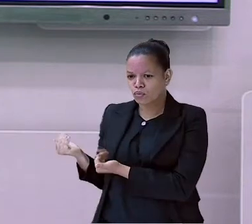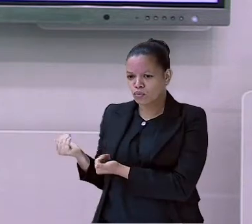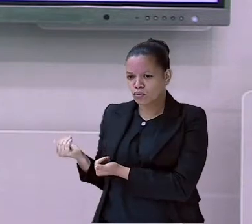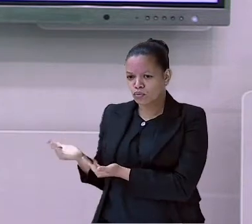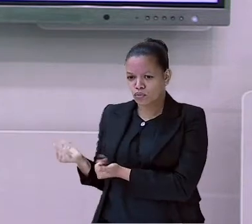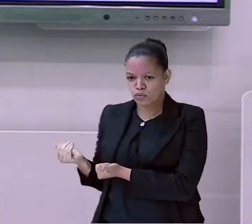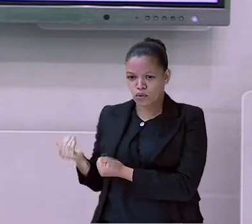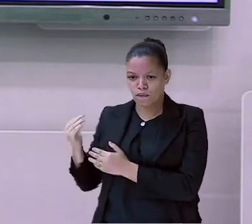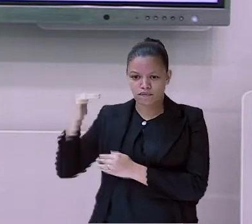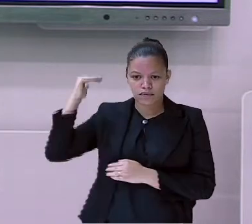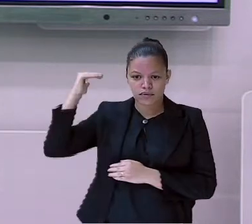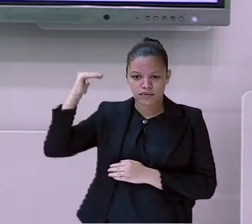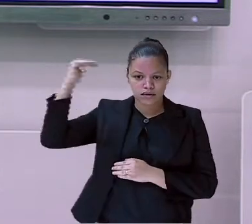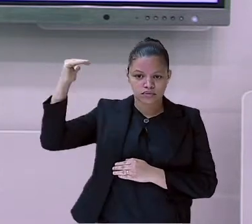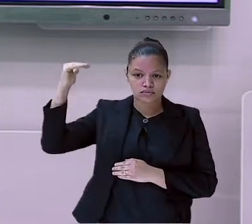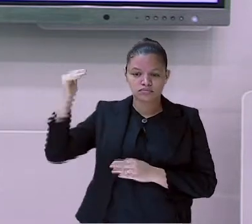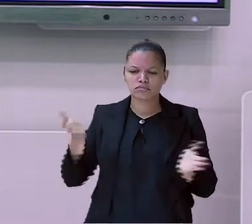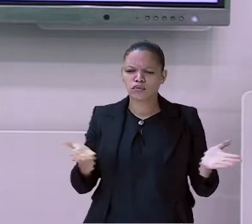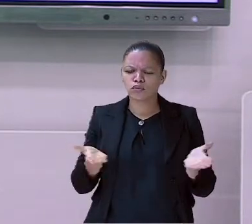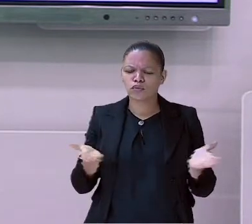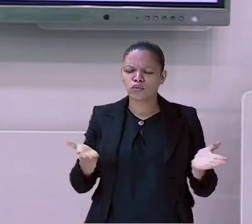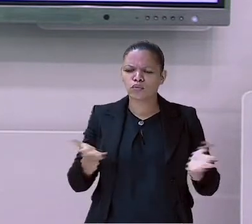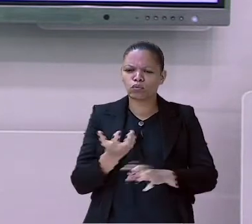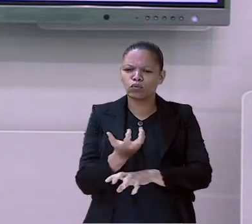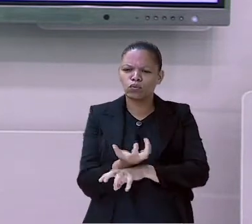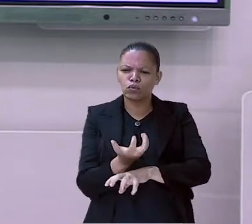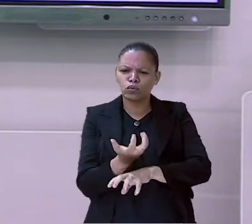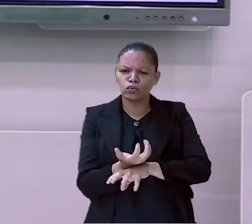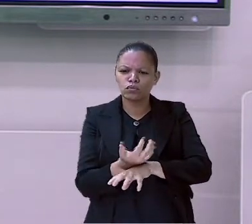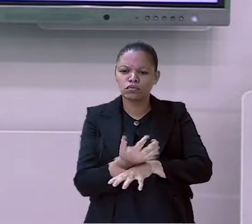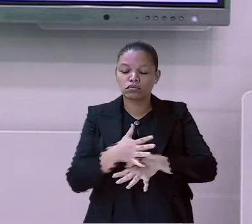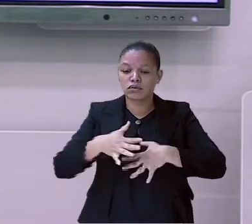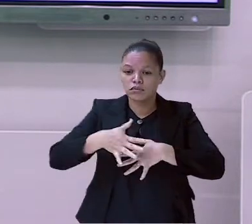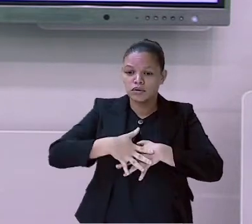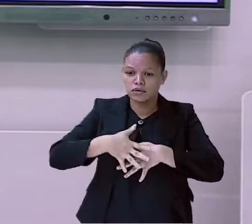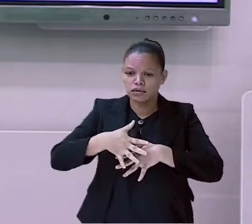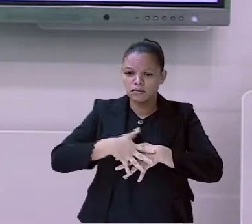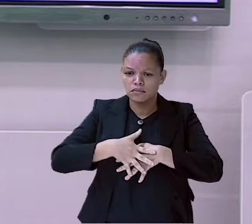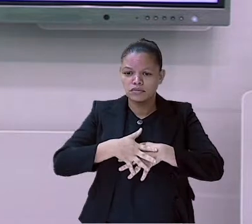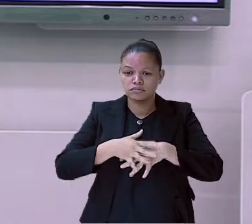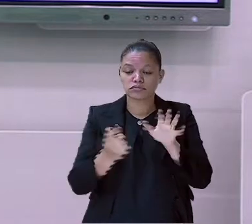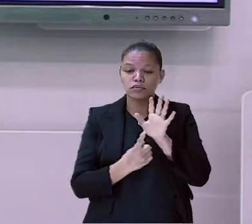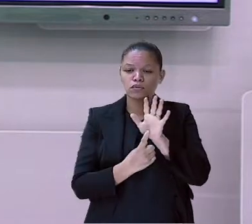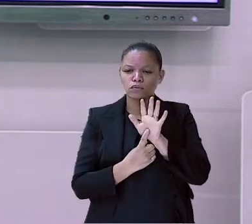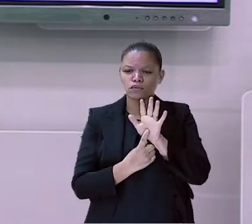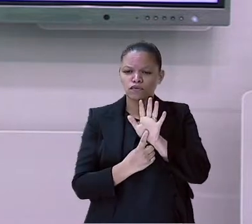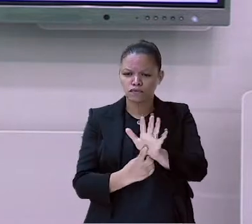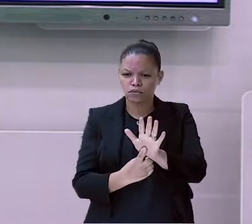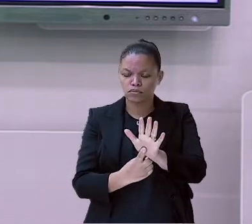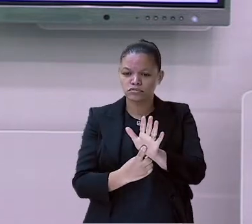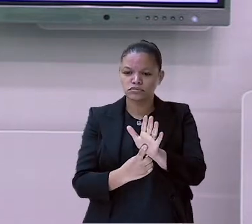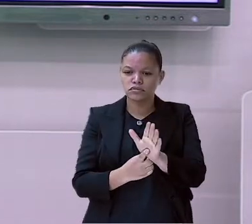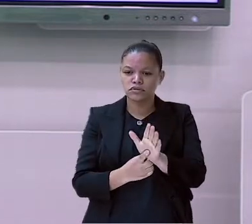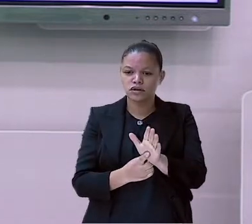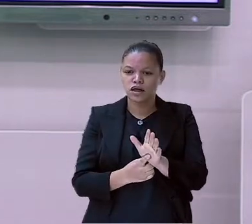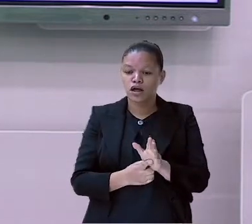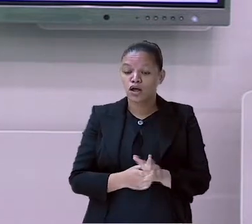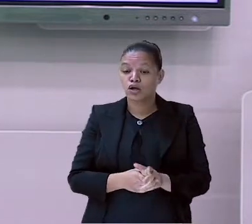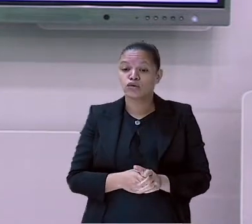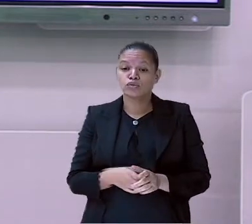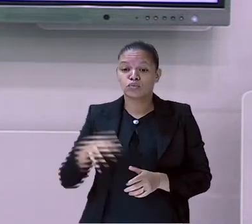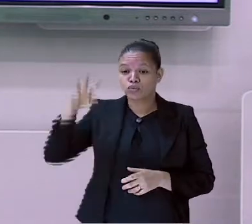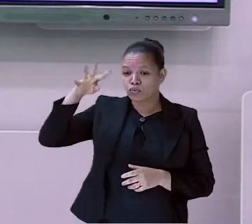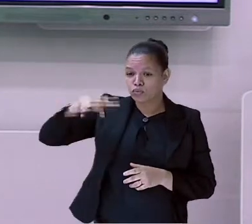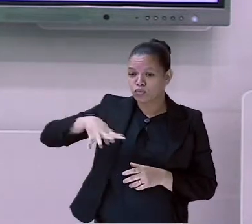E hoje, na nossa aula de matemática, nós vamos falar aí um pouquinho, sobre tabelas e gráficos. Vamos comigo